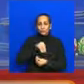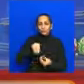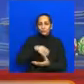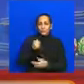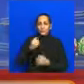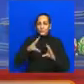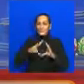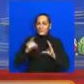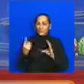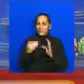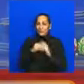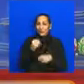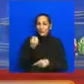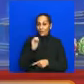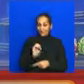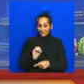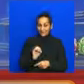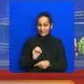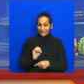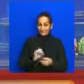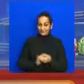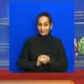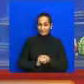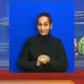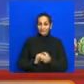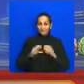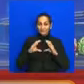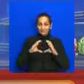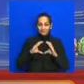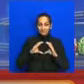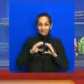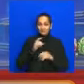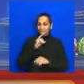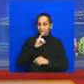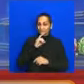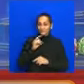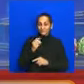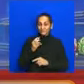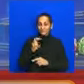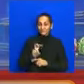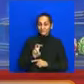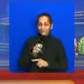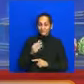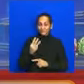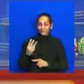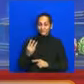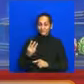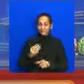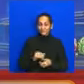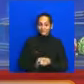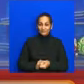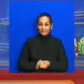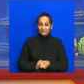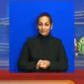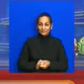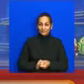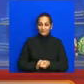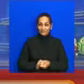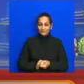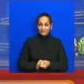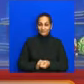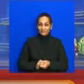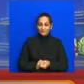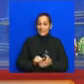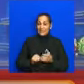embaralhando 80 bolas numeradas de 01 a 80. Bola verde, 53. Verde,